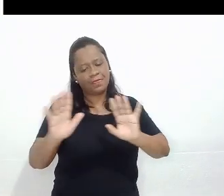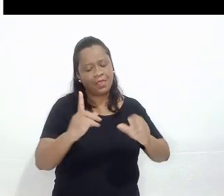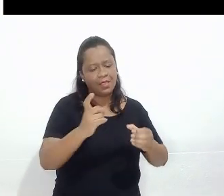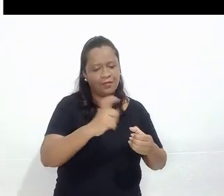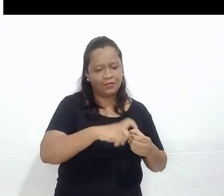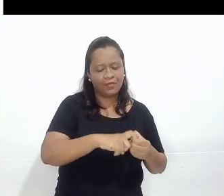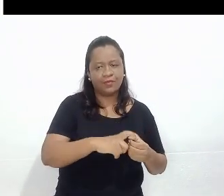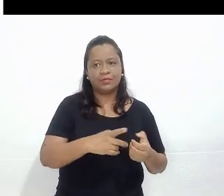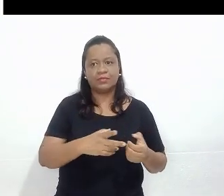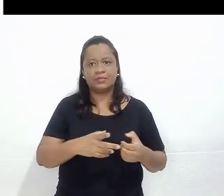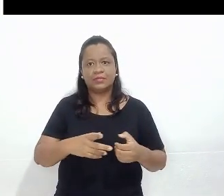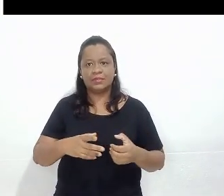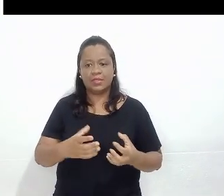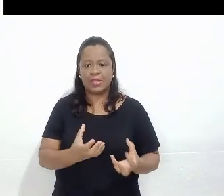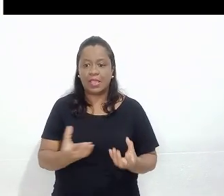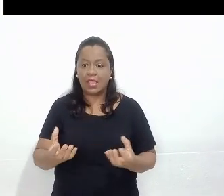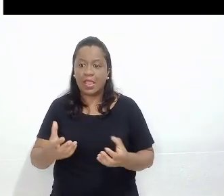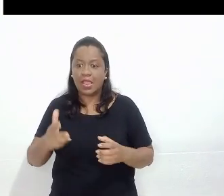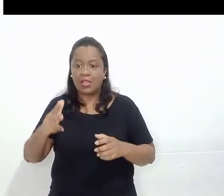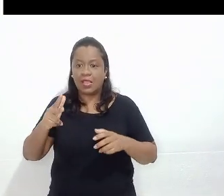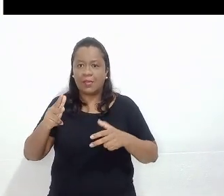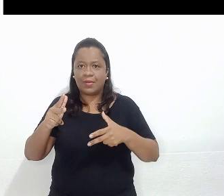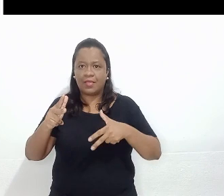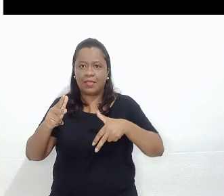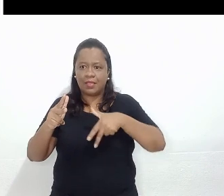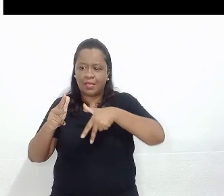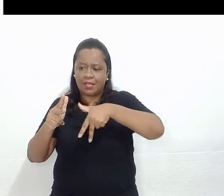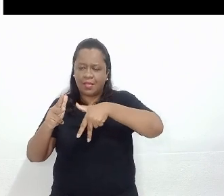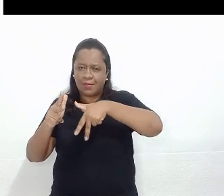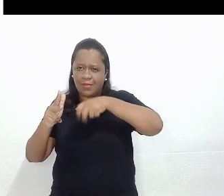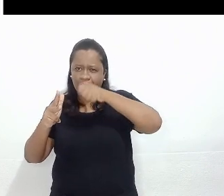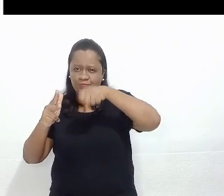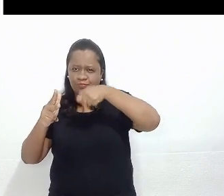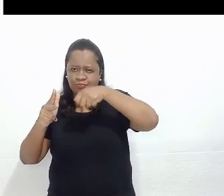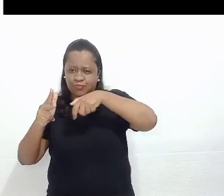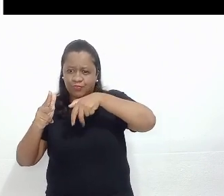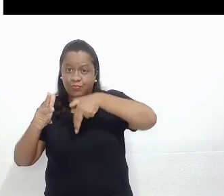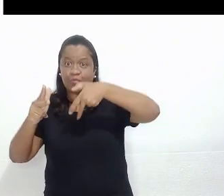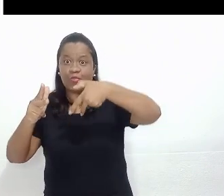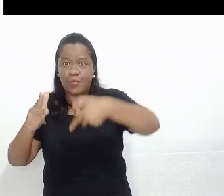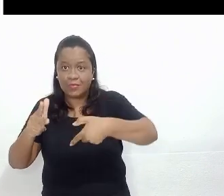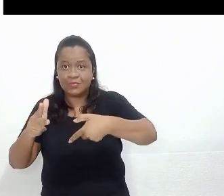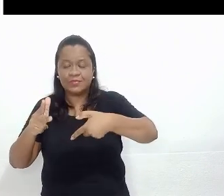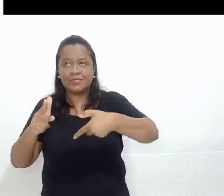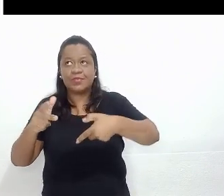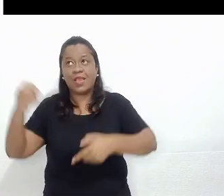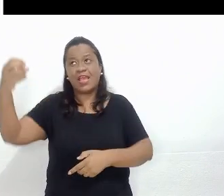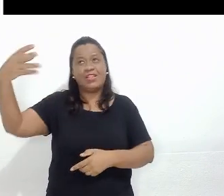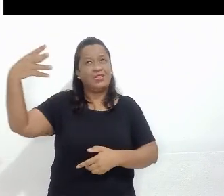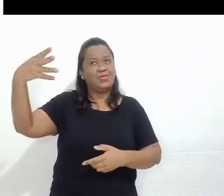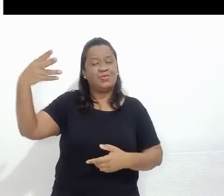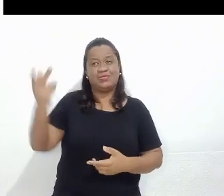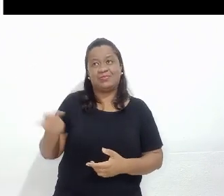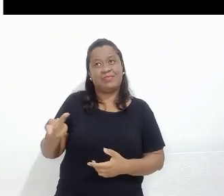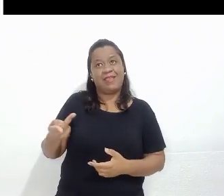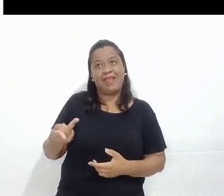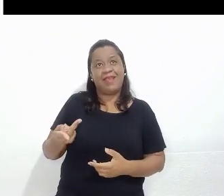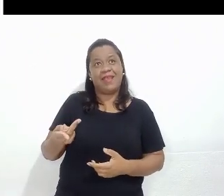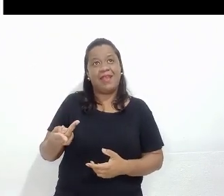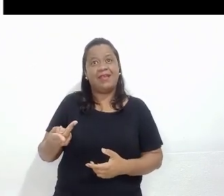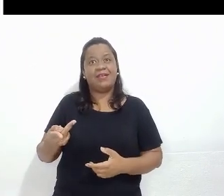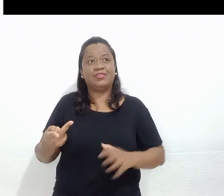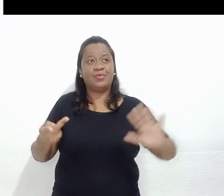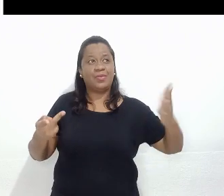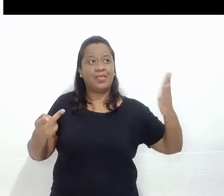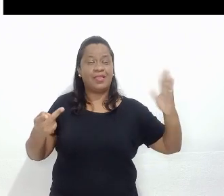câmera tropeçou, grava todo mundo de novo. A atuação do ator não foi boa, a luz não estava bem posicionada, o rebatedor, quando todo